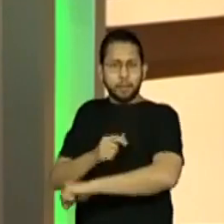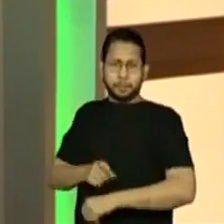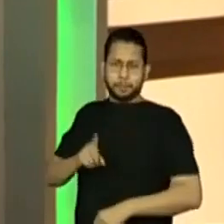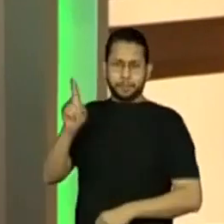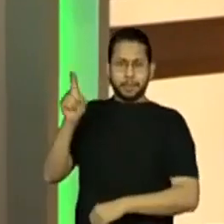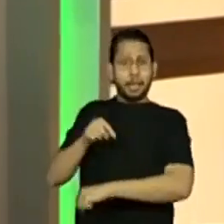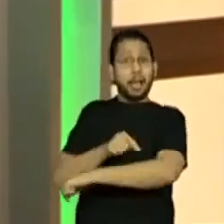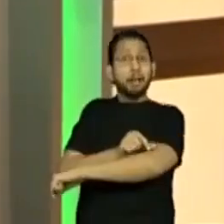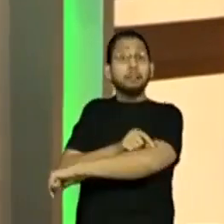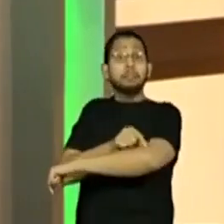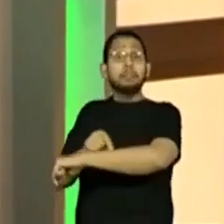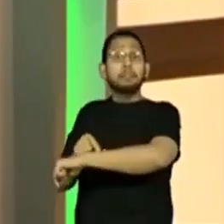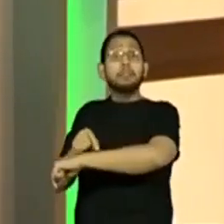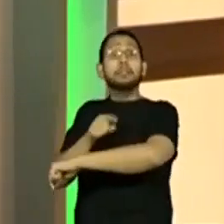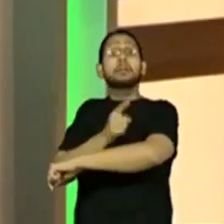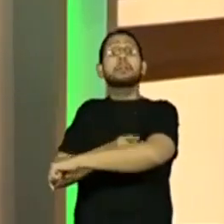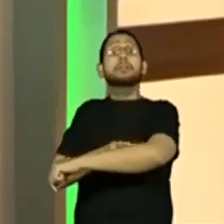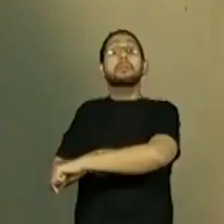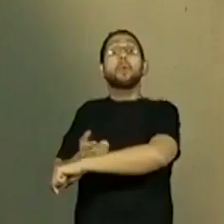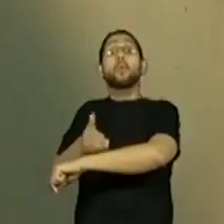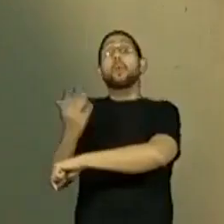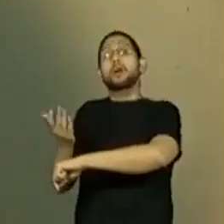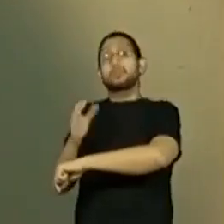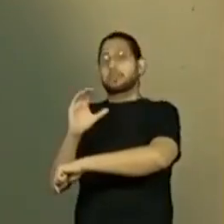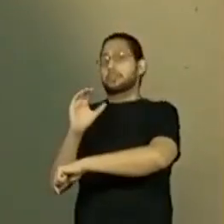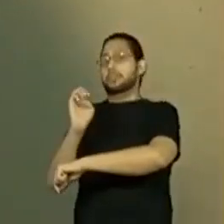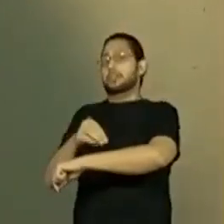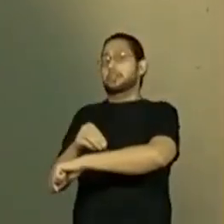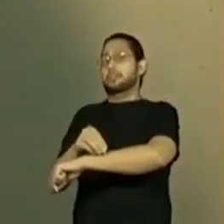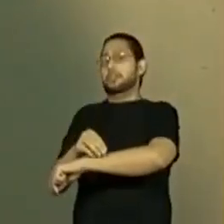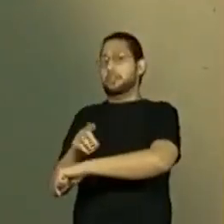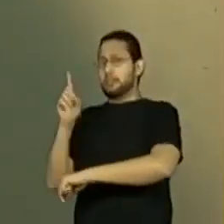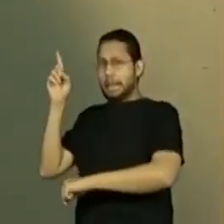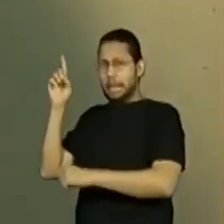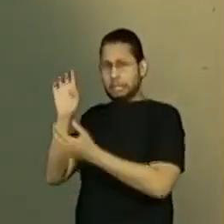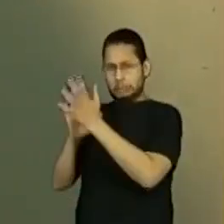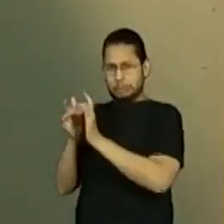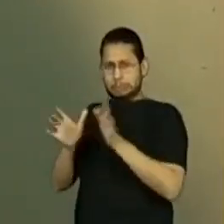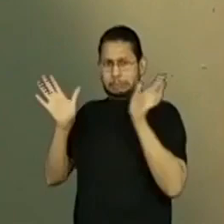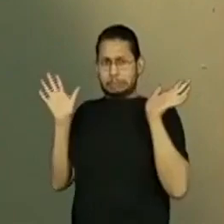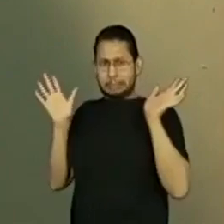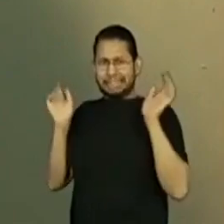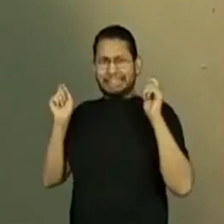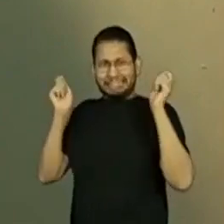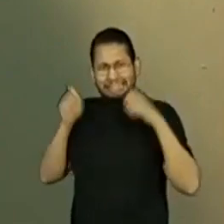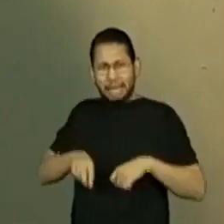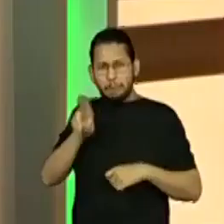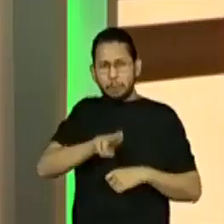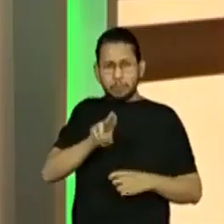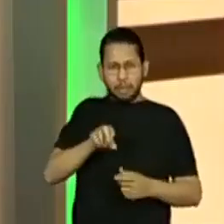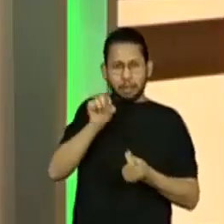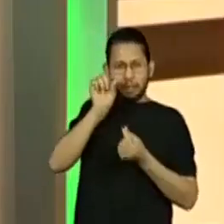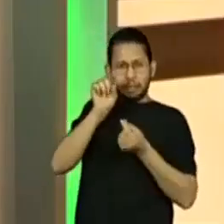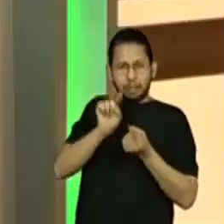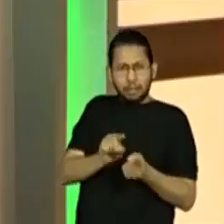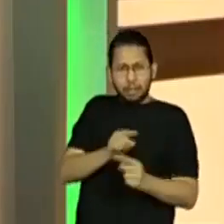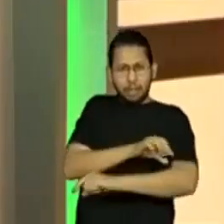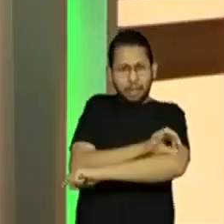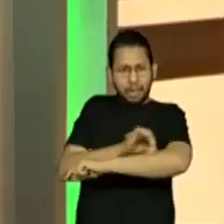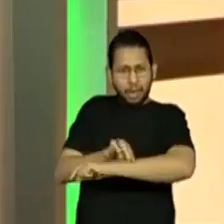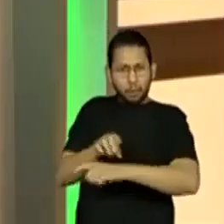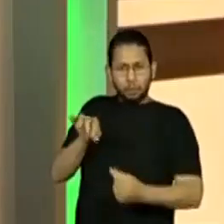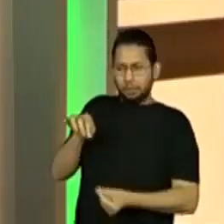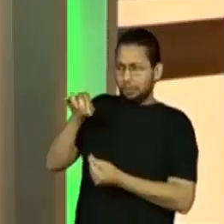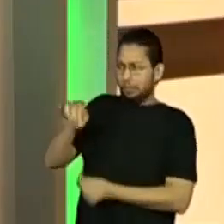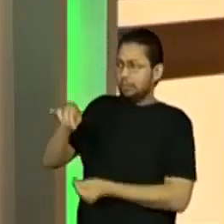centímetros? Acho que não, né? Será que é fácil medir o Cristo com a régua? Olha, o Lucas disse que tem